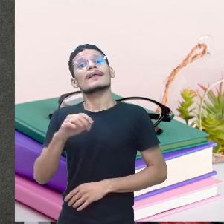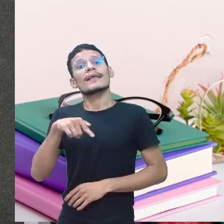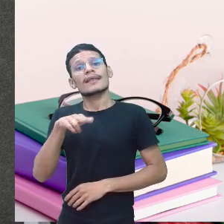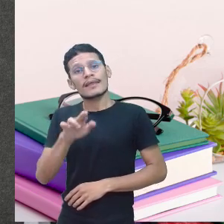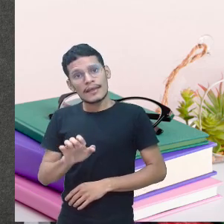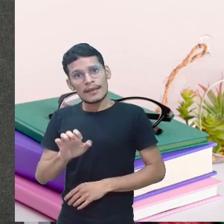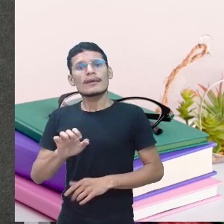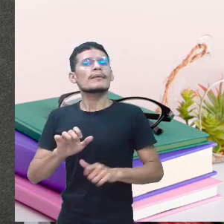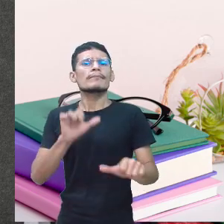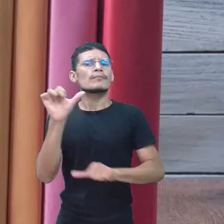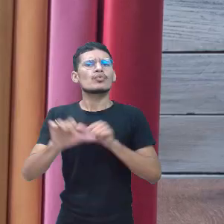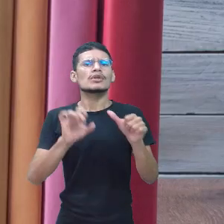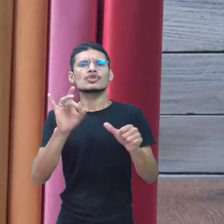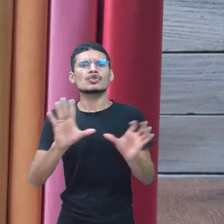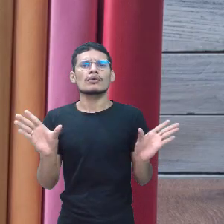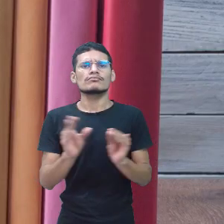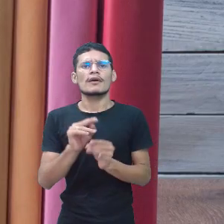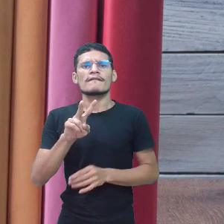visto.